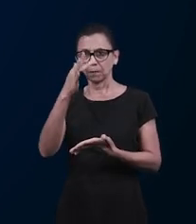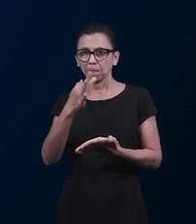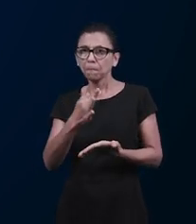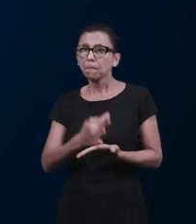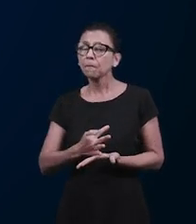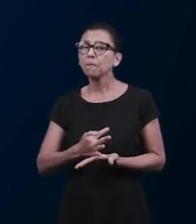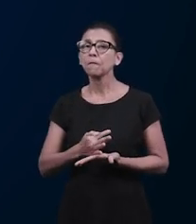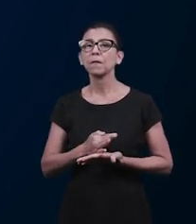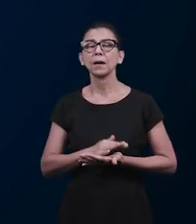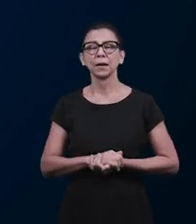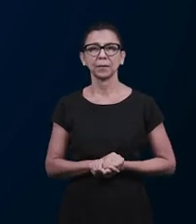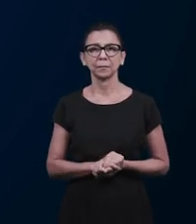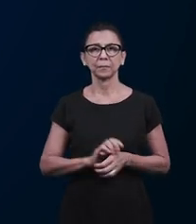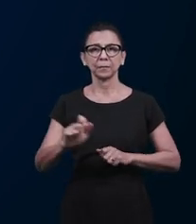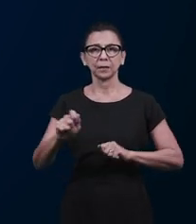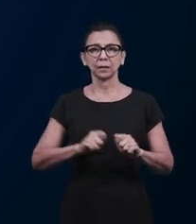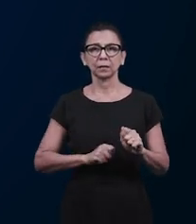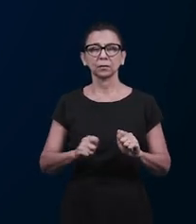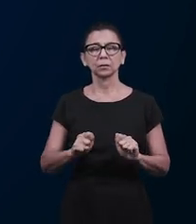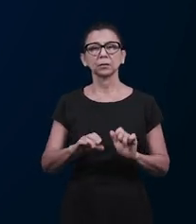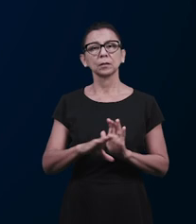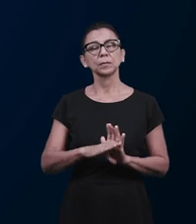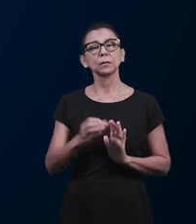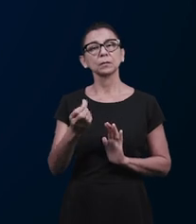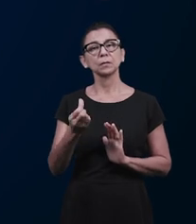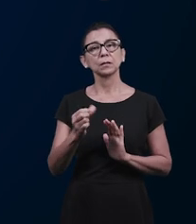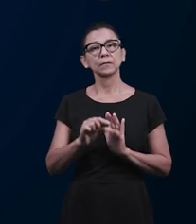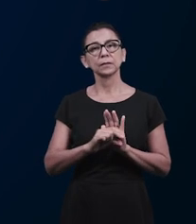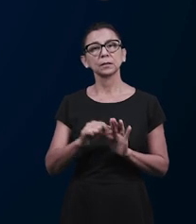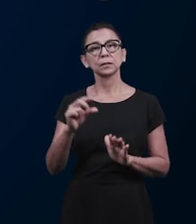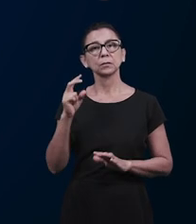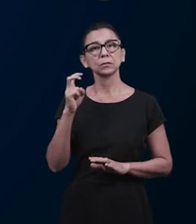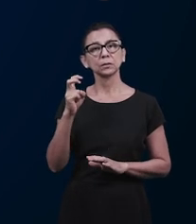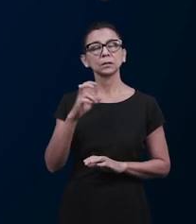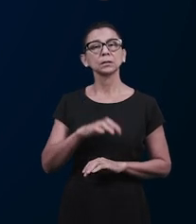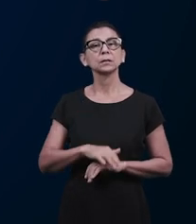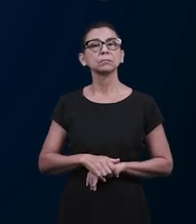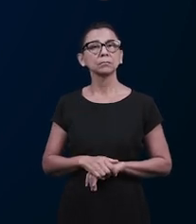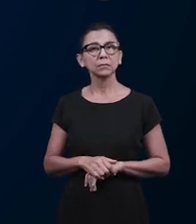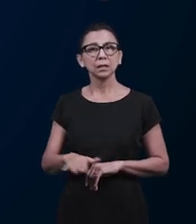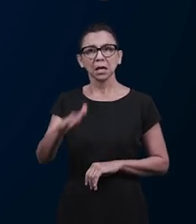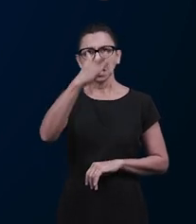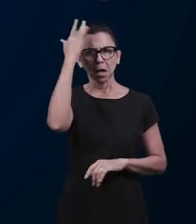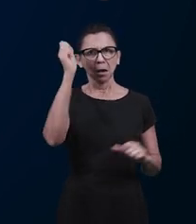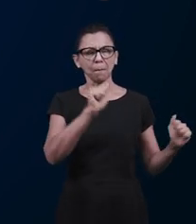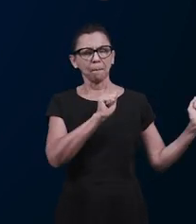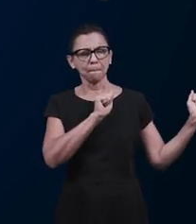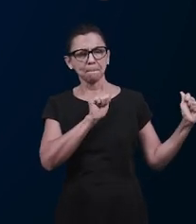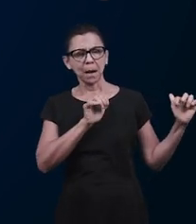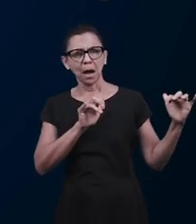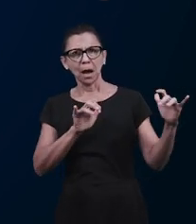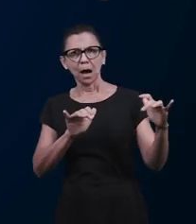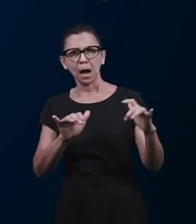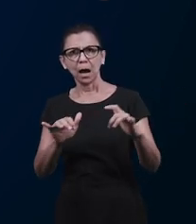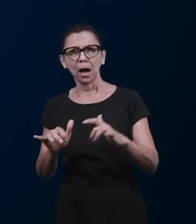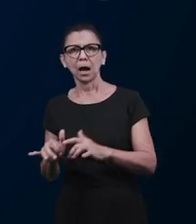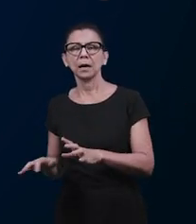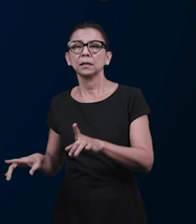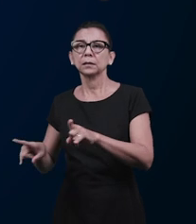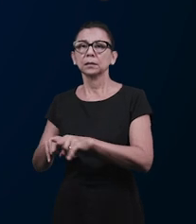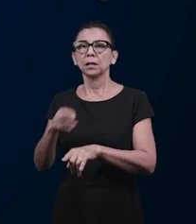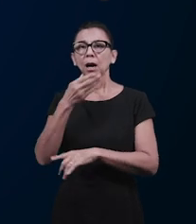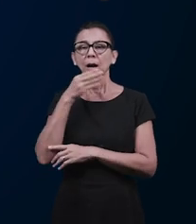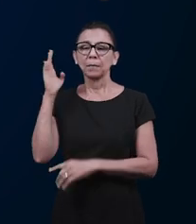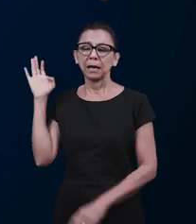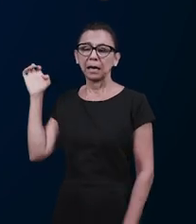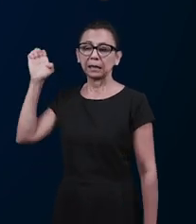também podemos ver na vida de Estevão, como está em Atos 6:5. E este parecer contentou a toda a multidão. E elegeram Estevão, homem cheio